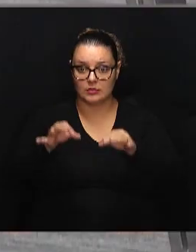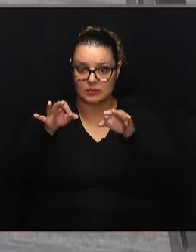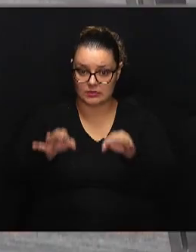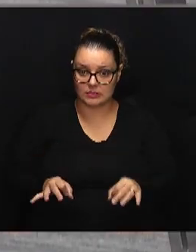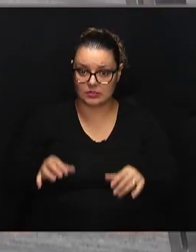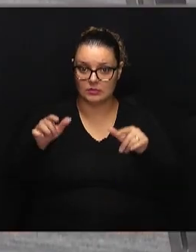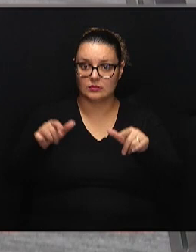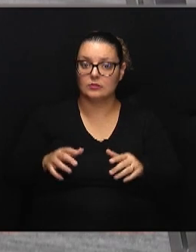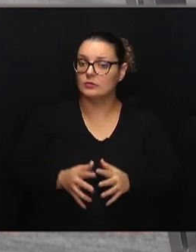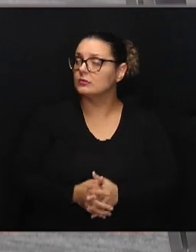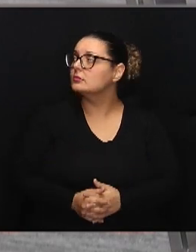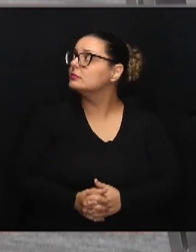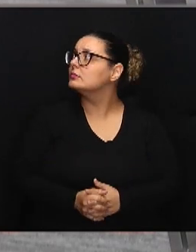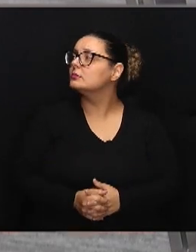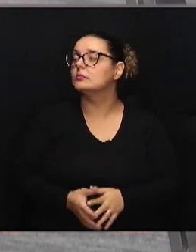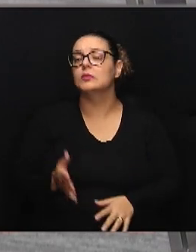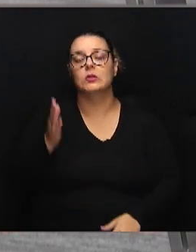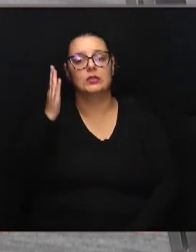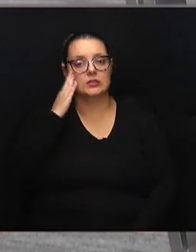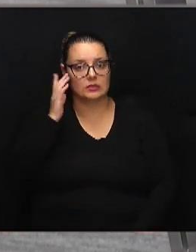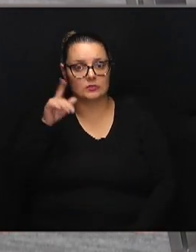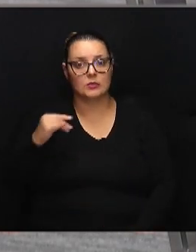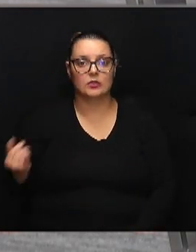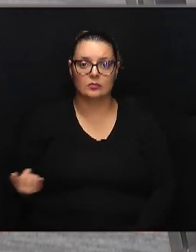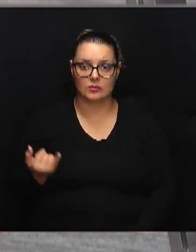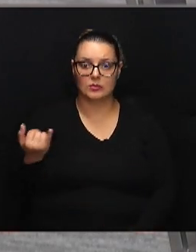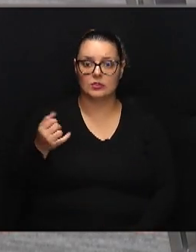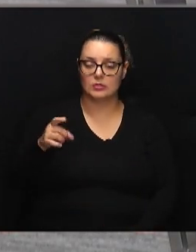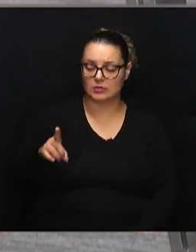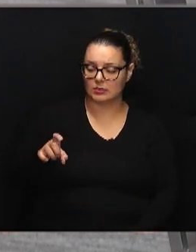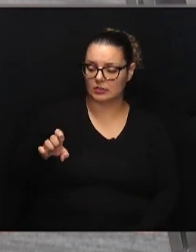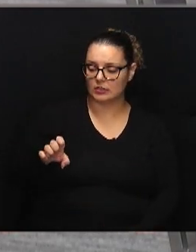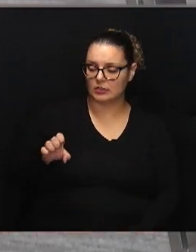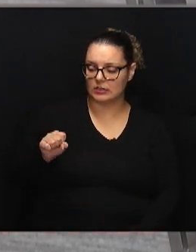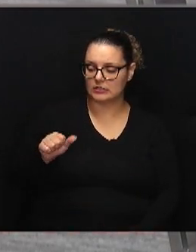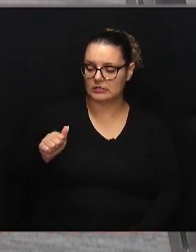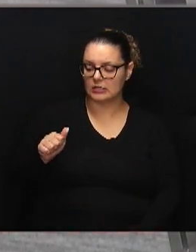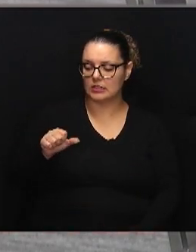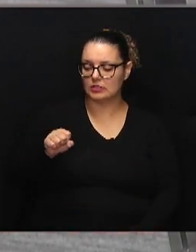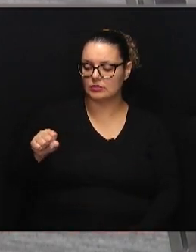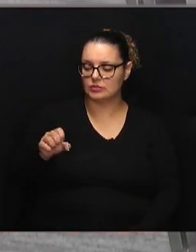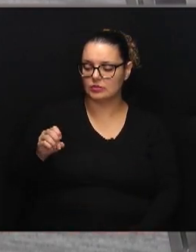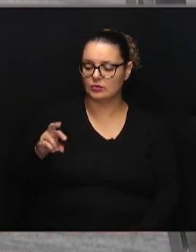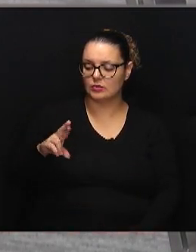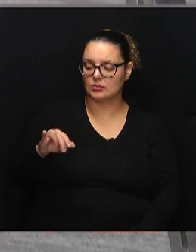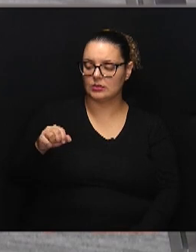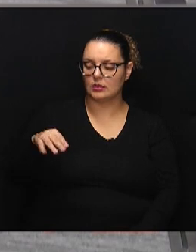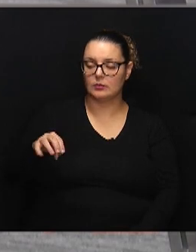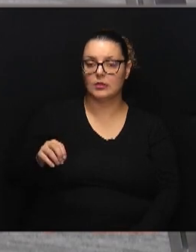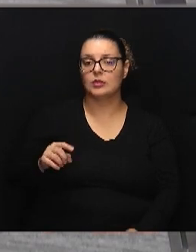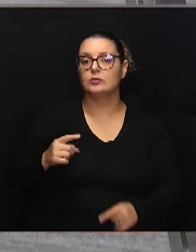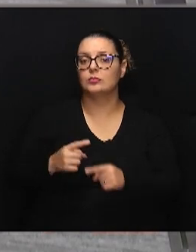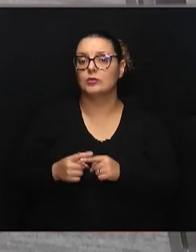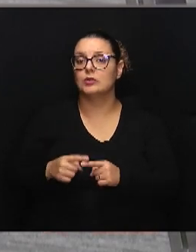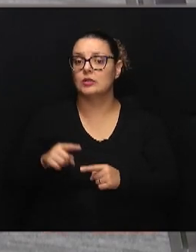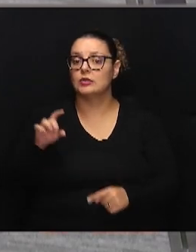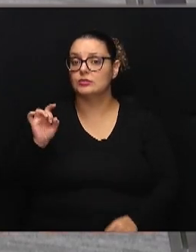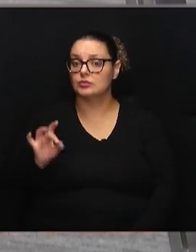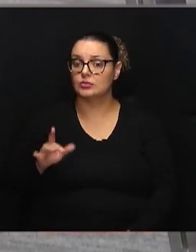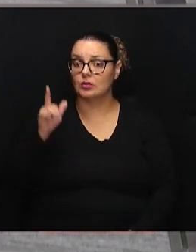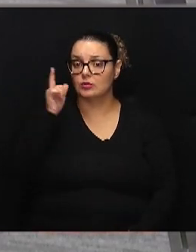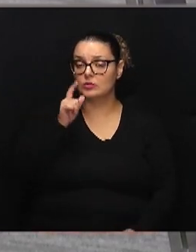local. Sabemos que é importante esse desassoreamento. Por quê? Porque esse desassoreamento, infelizmente, ele só consegue ser